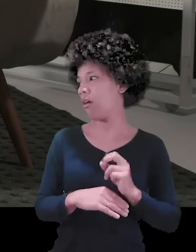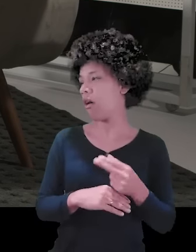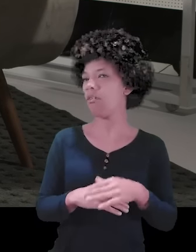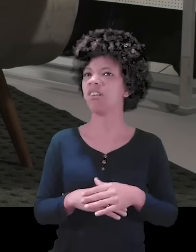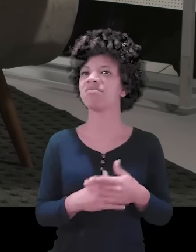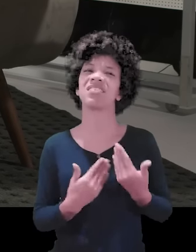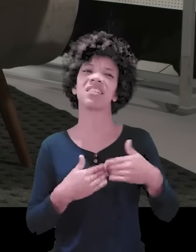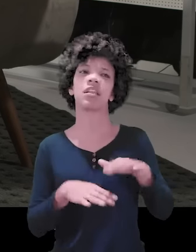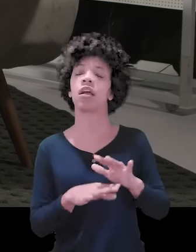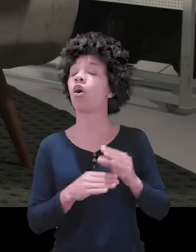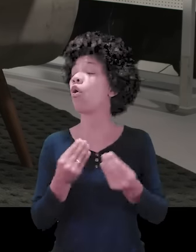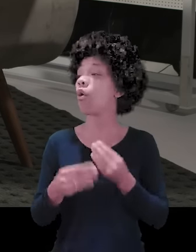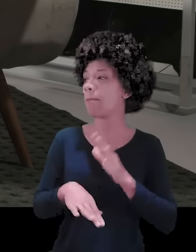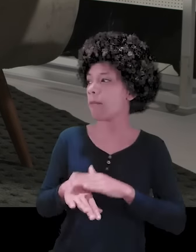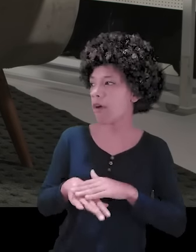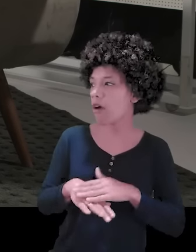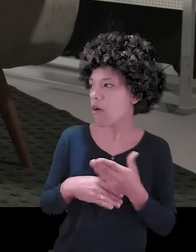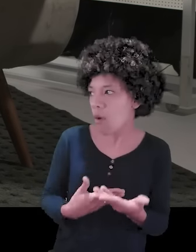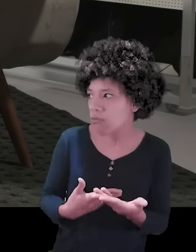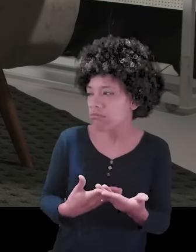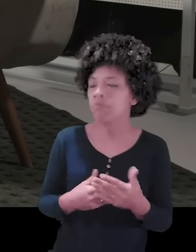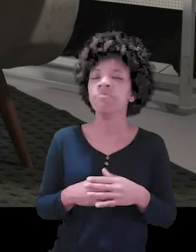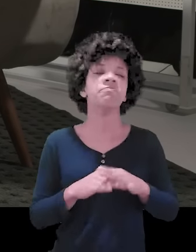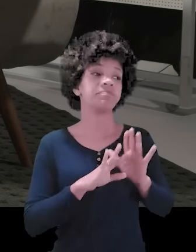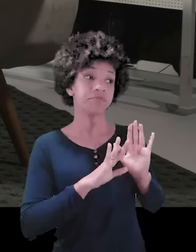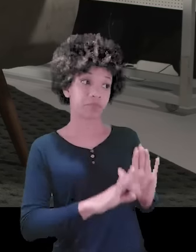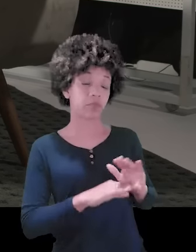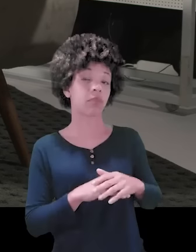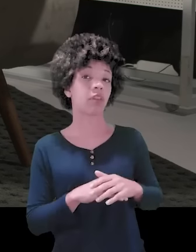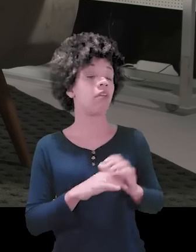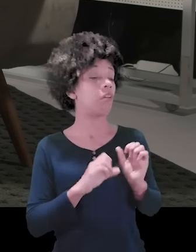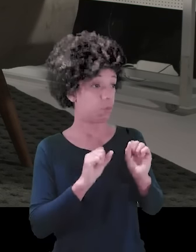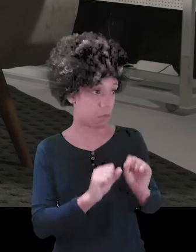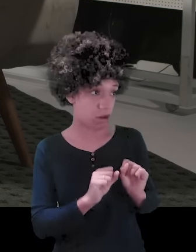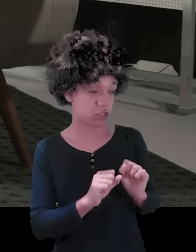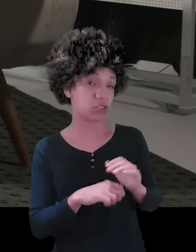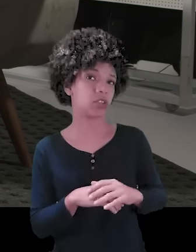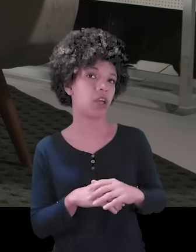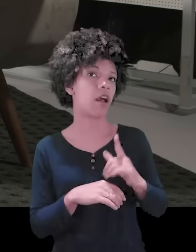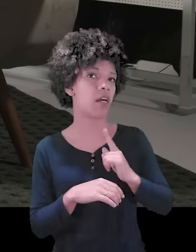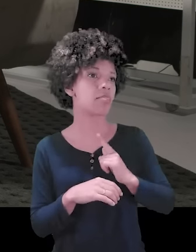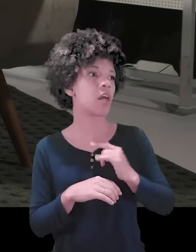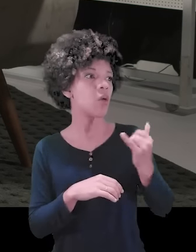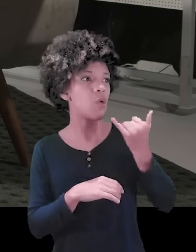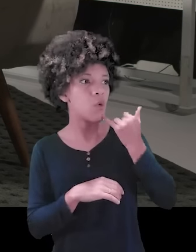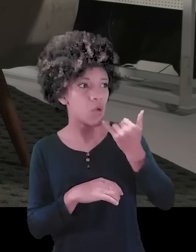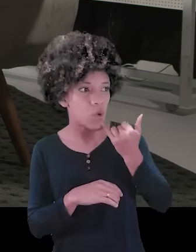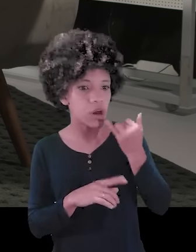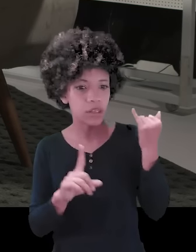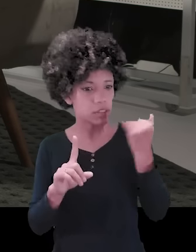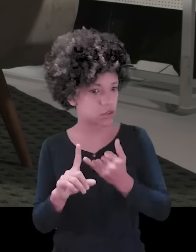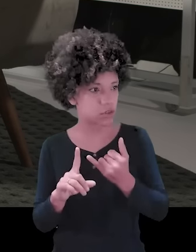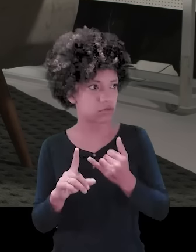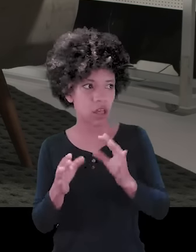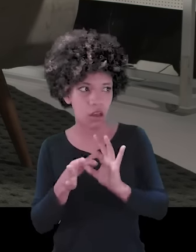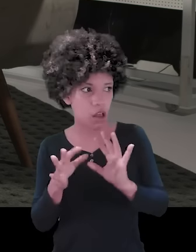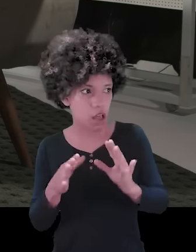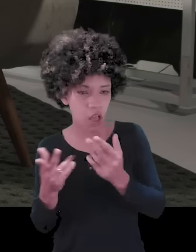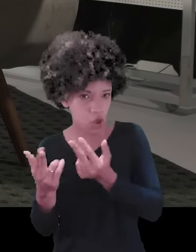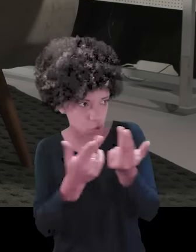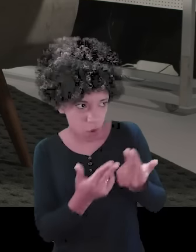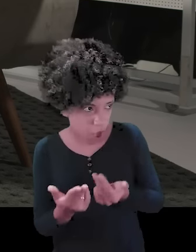com a gente como é que funciona Olha você pode ter os canais de denúncias são os canais denúncias como qualquer